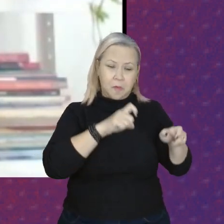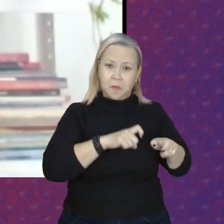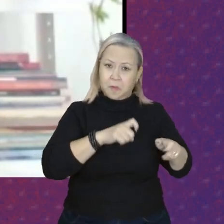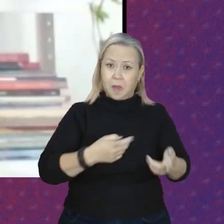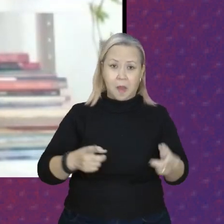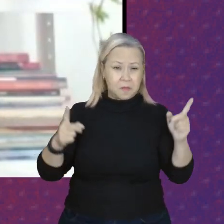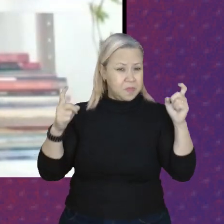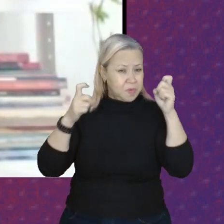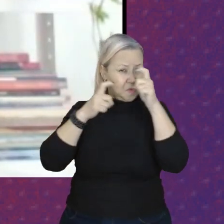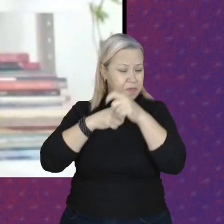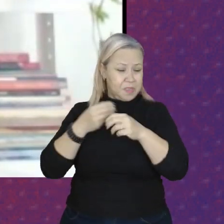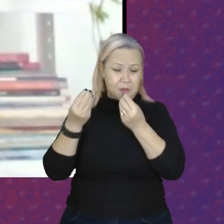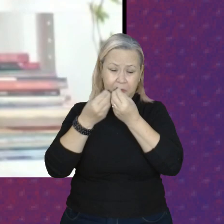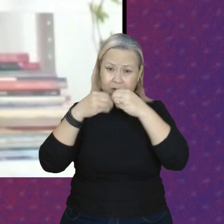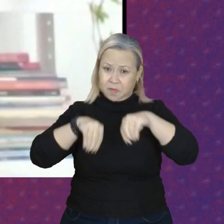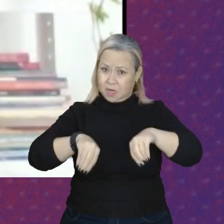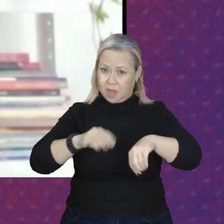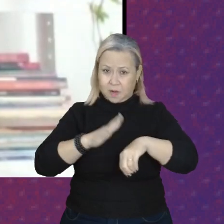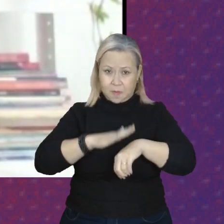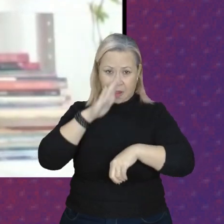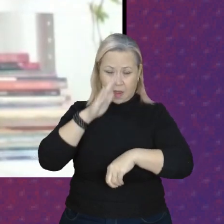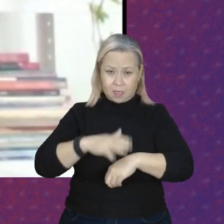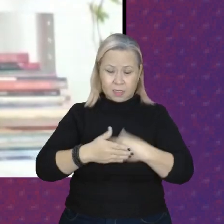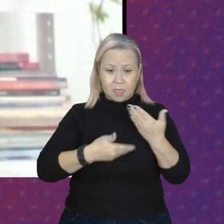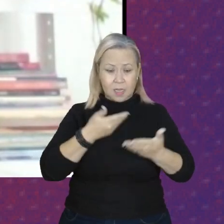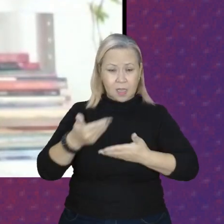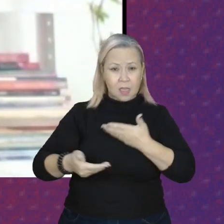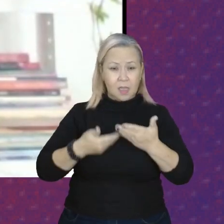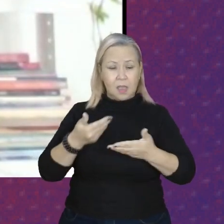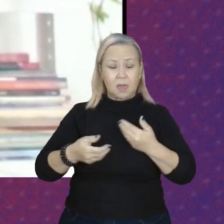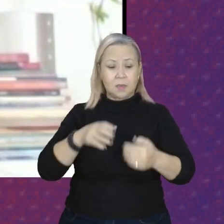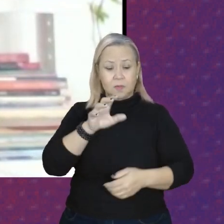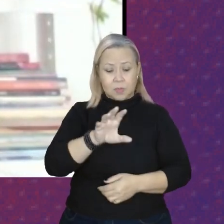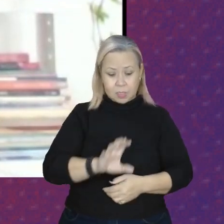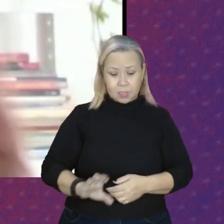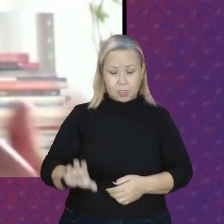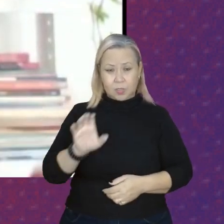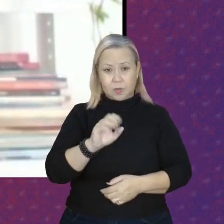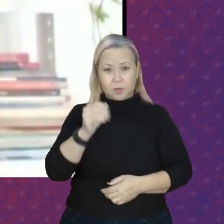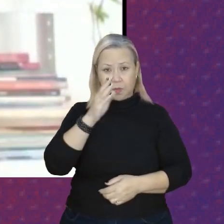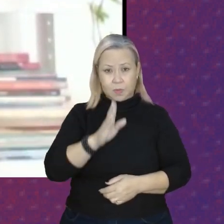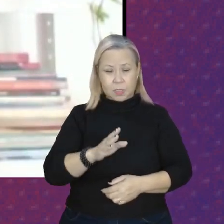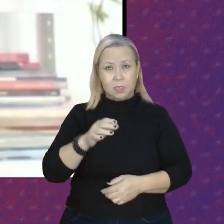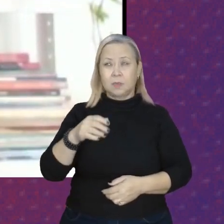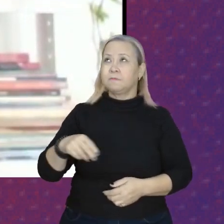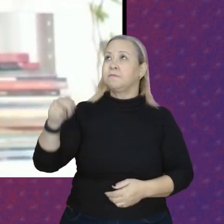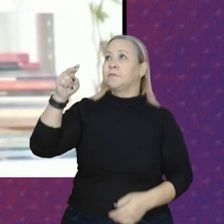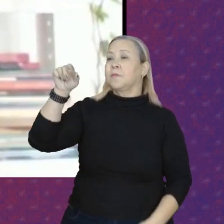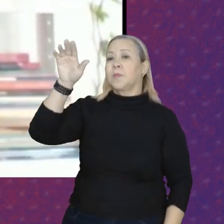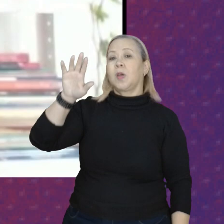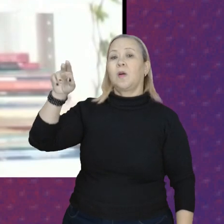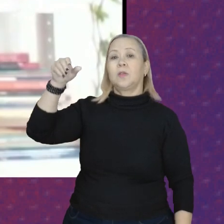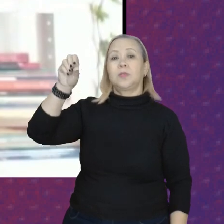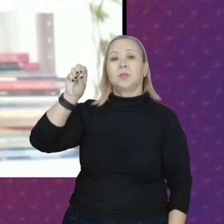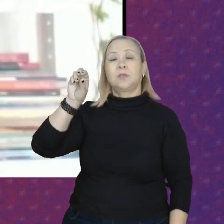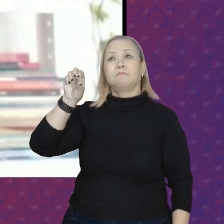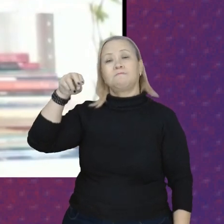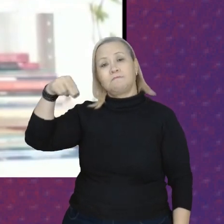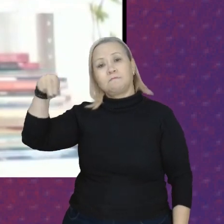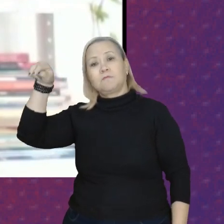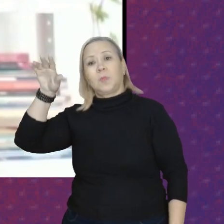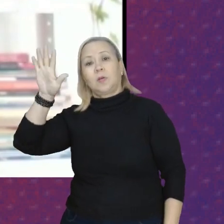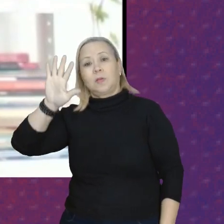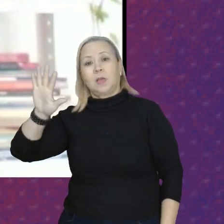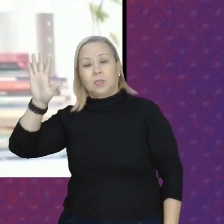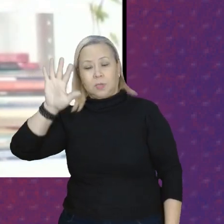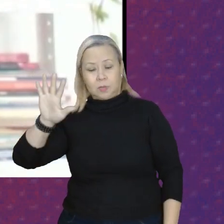mais prejudicada ainda. Em relação às regiões do Brasil, região norte e nordeste são menos